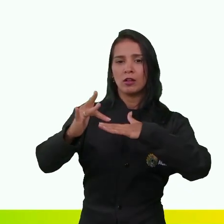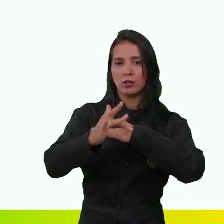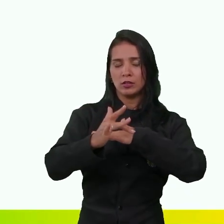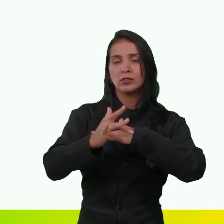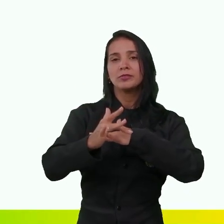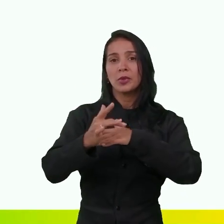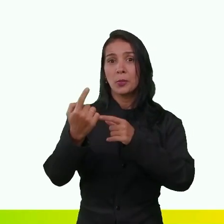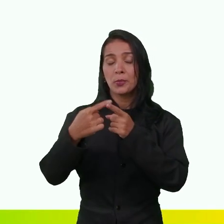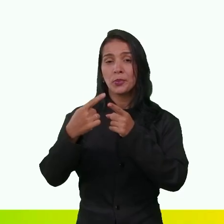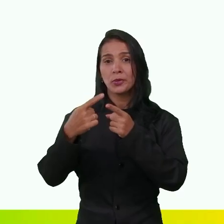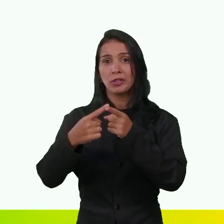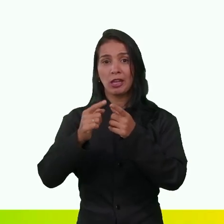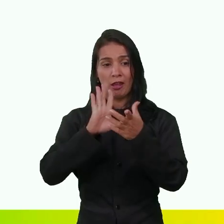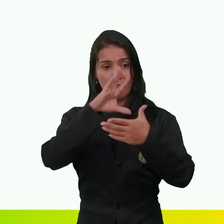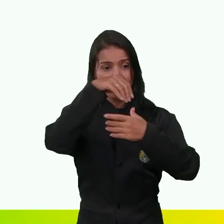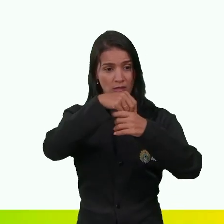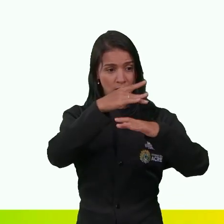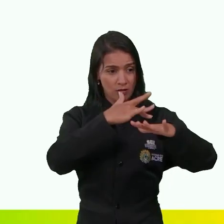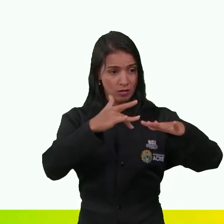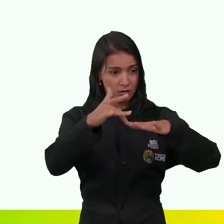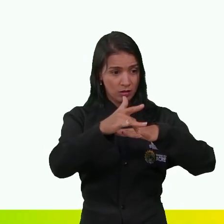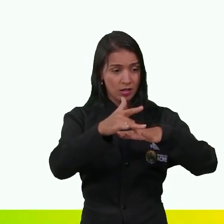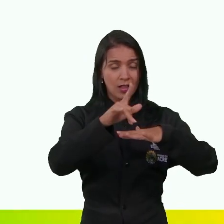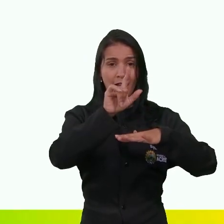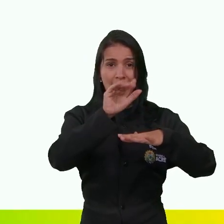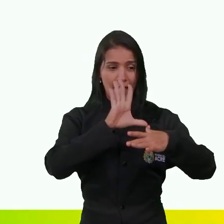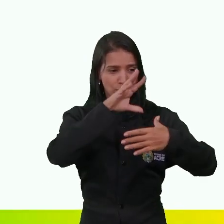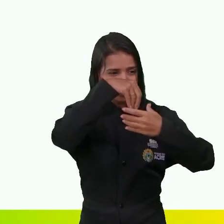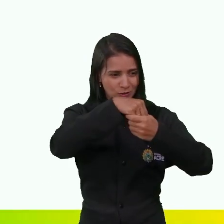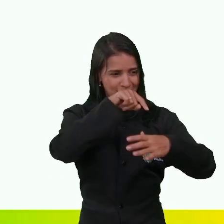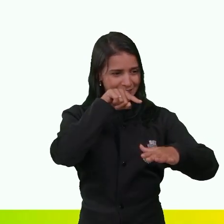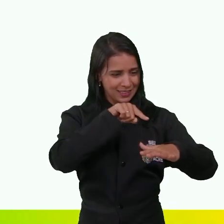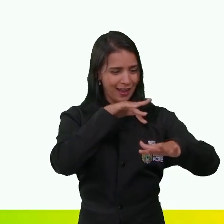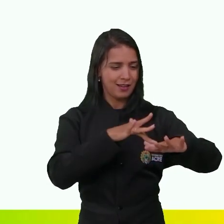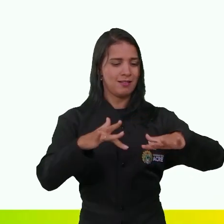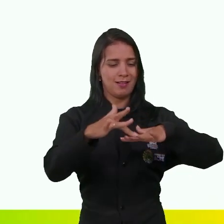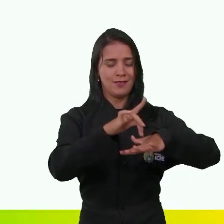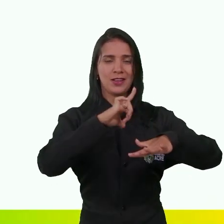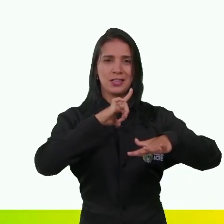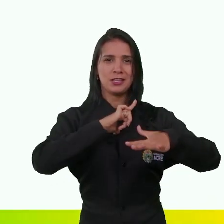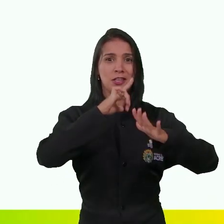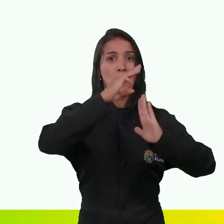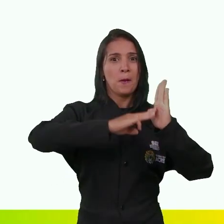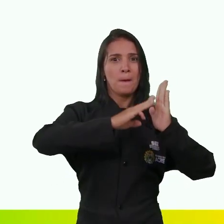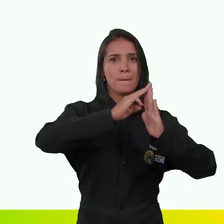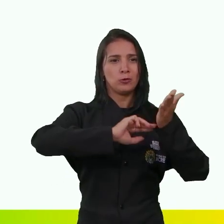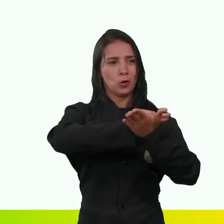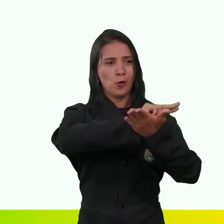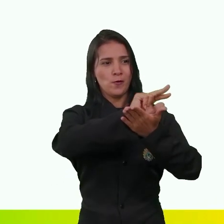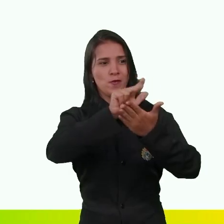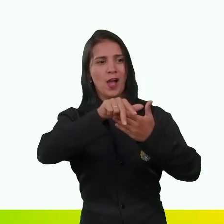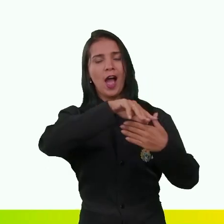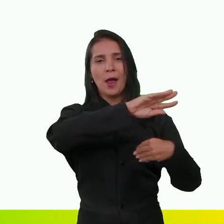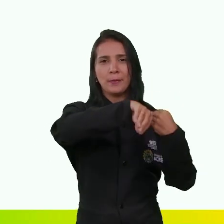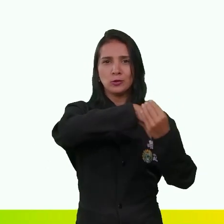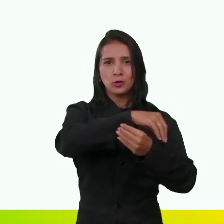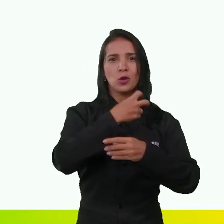É justamente nas redes sociais que isso acontece. Multimodalidade, lembrando aí, a mistura